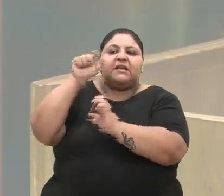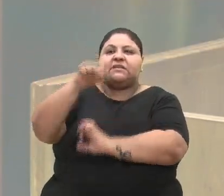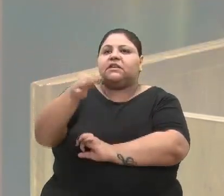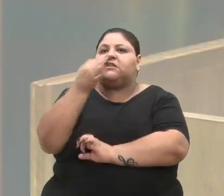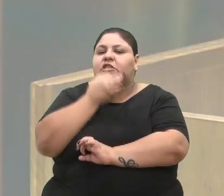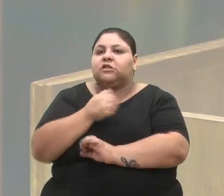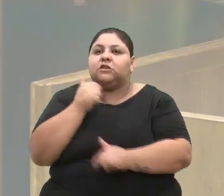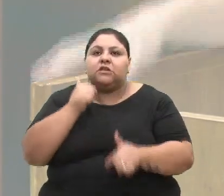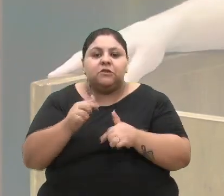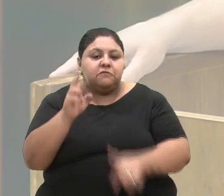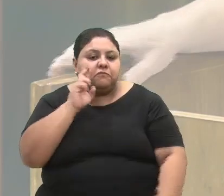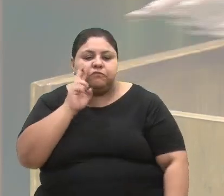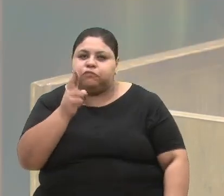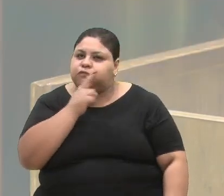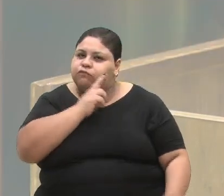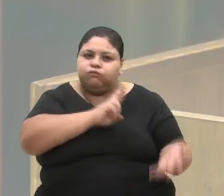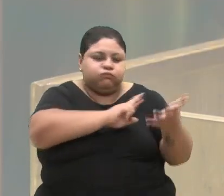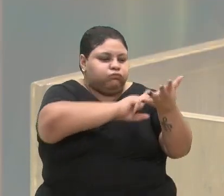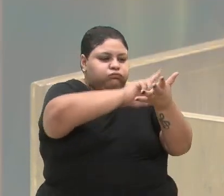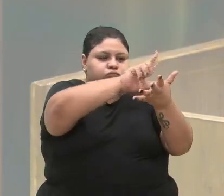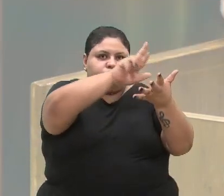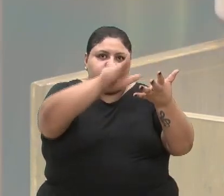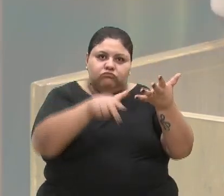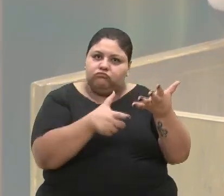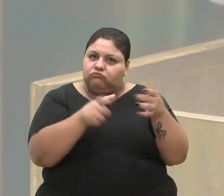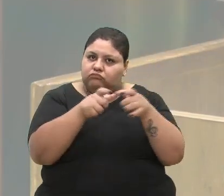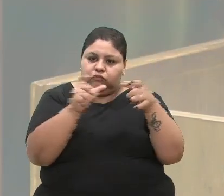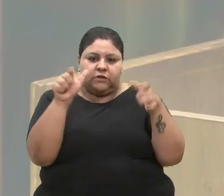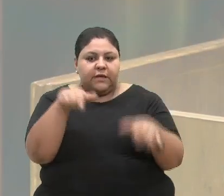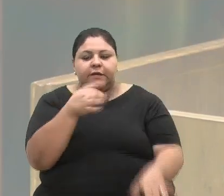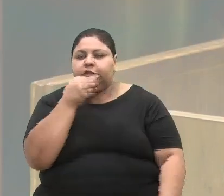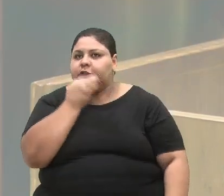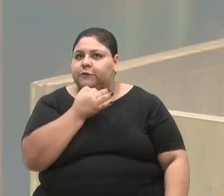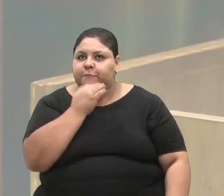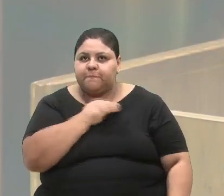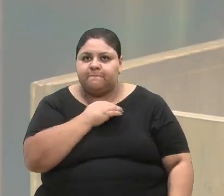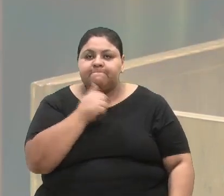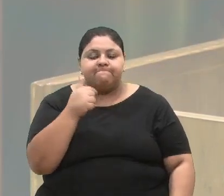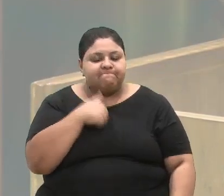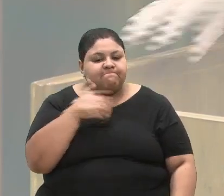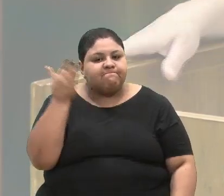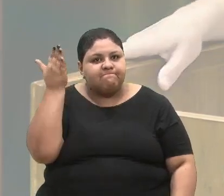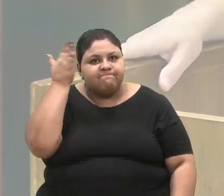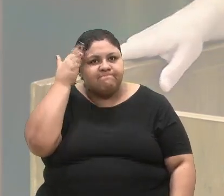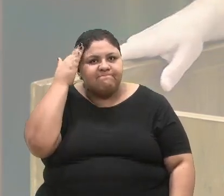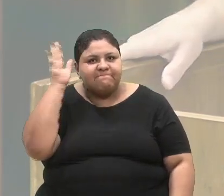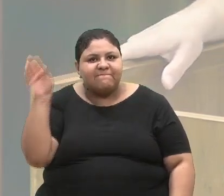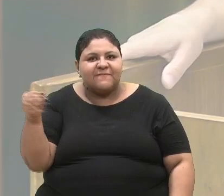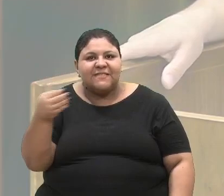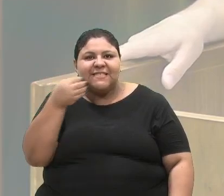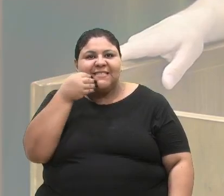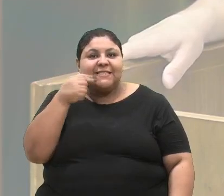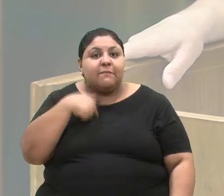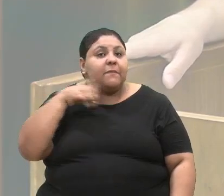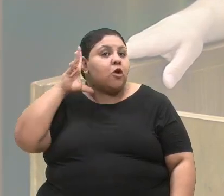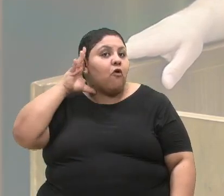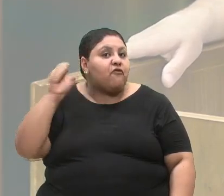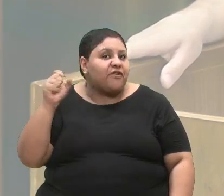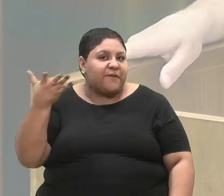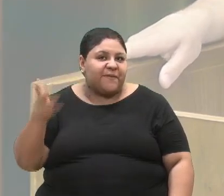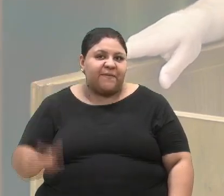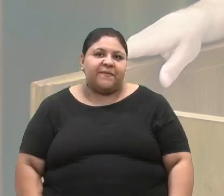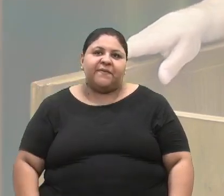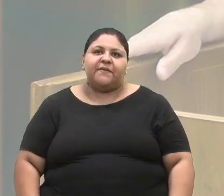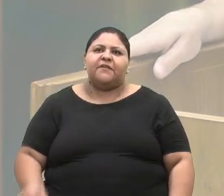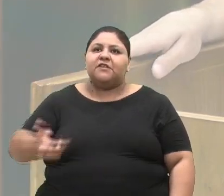restaurantes dos mais diversos tamanhos e portes, e eu sabia que era uma oportunidade para mim ouvir. Se eu